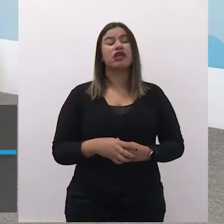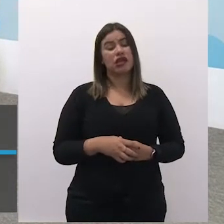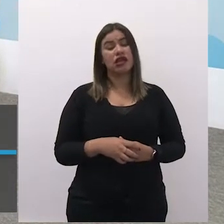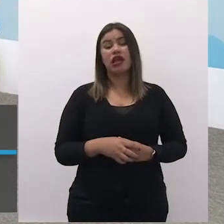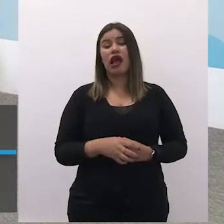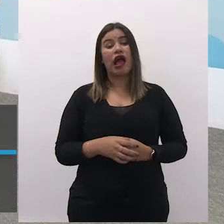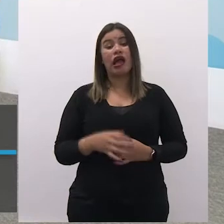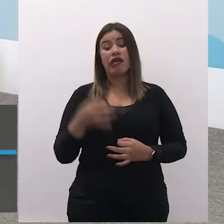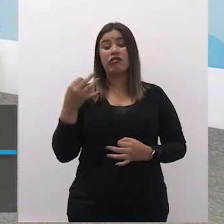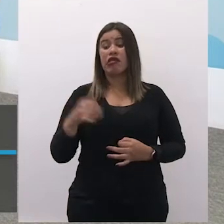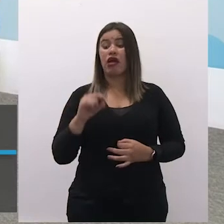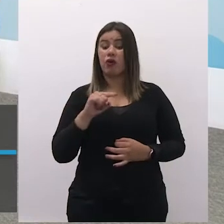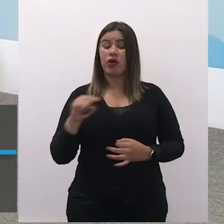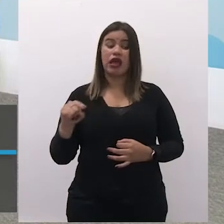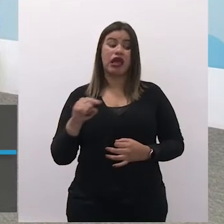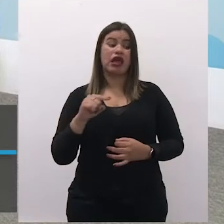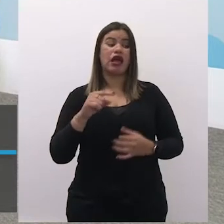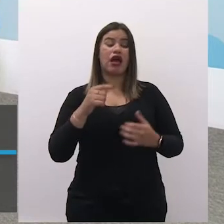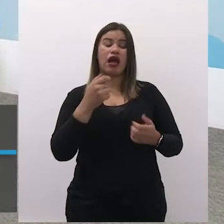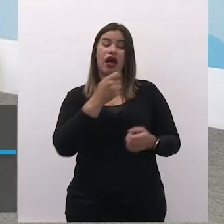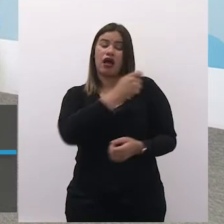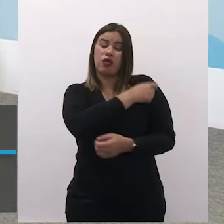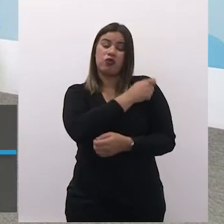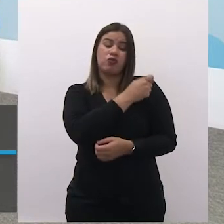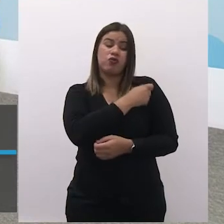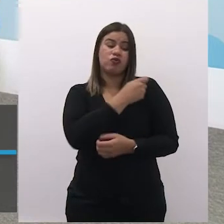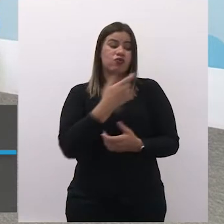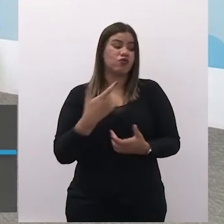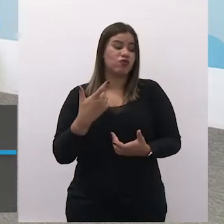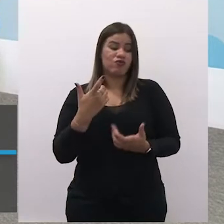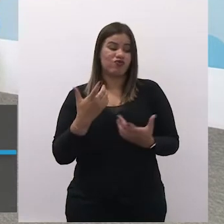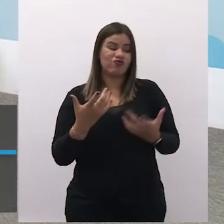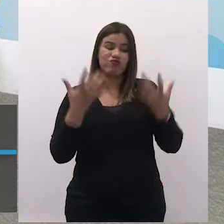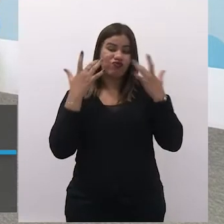com muitas dúvidas. Pode ser. Que não saberemos como agir,